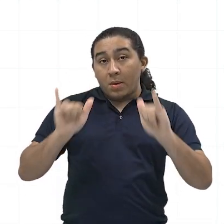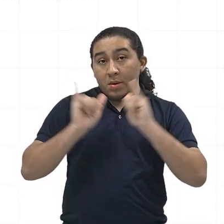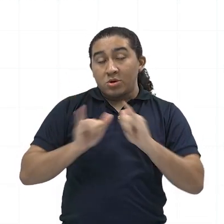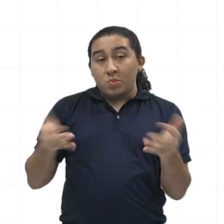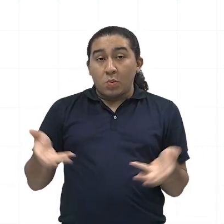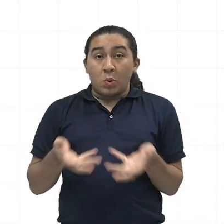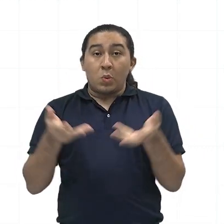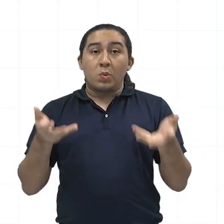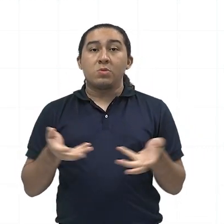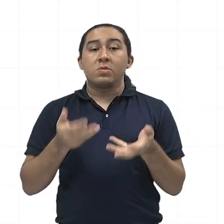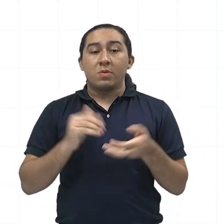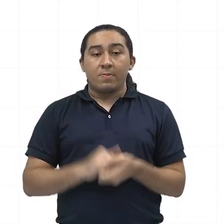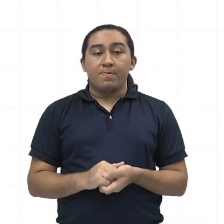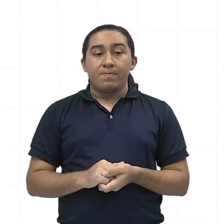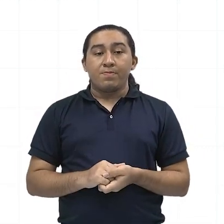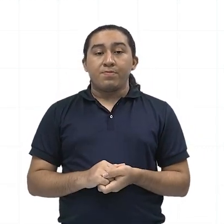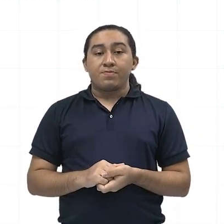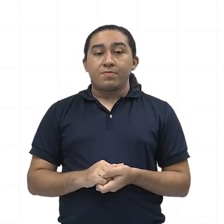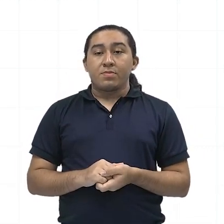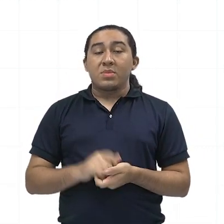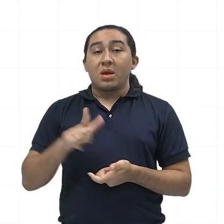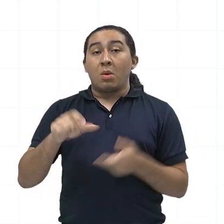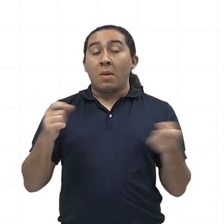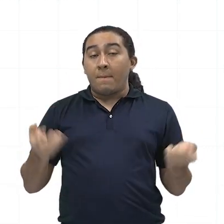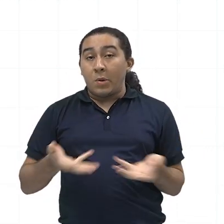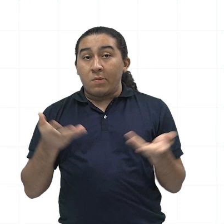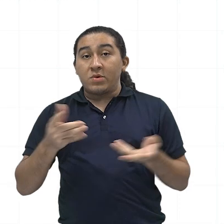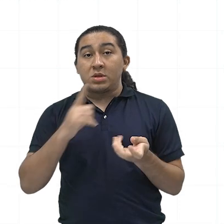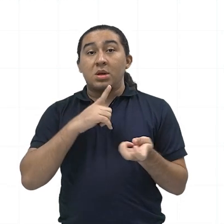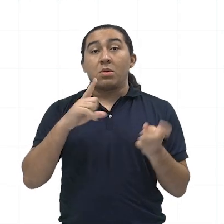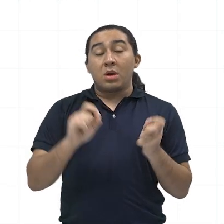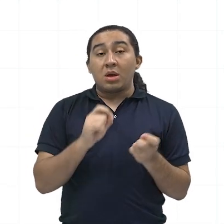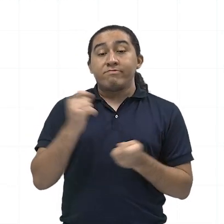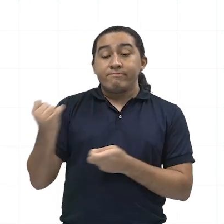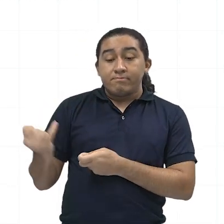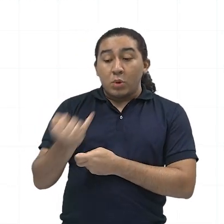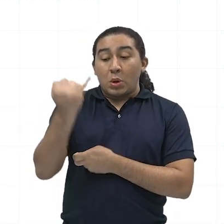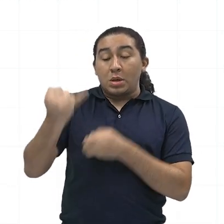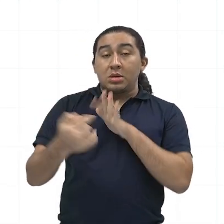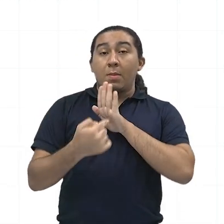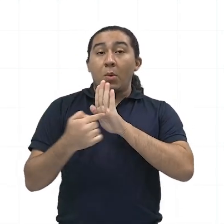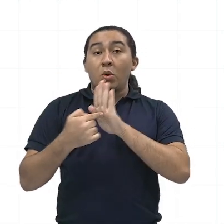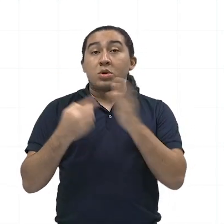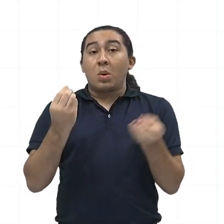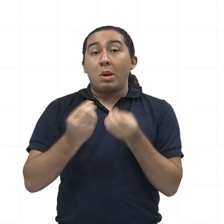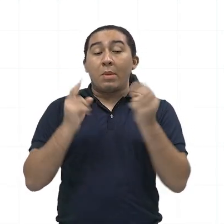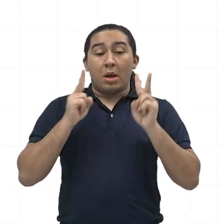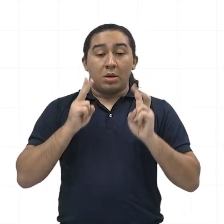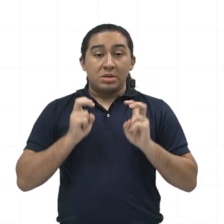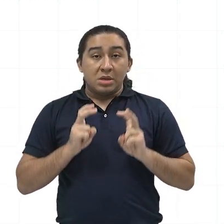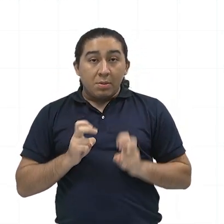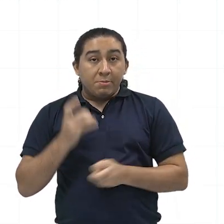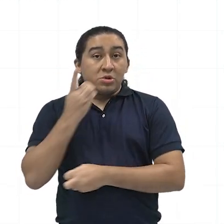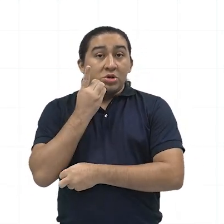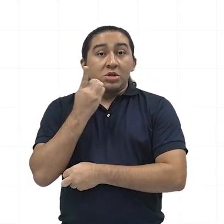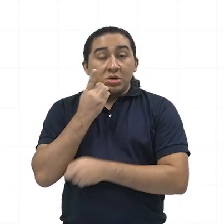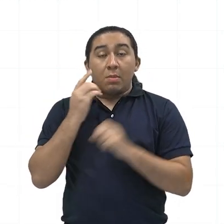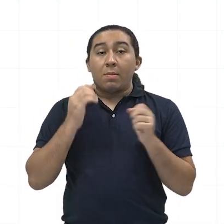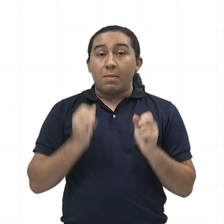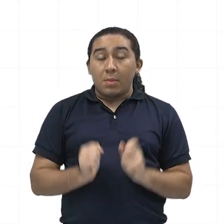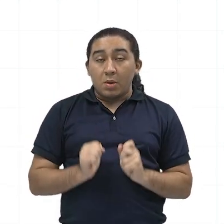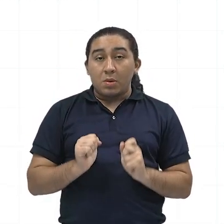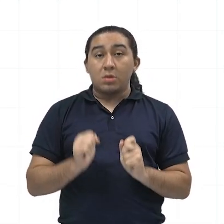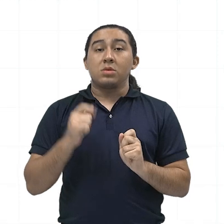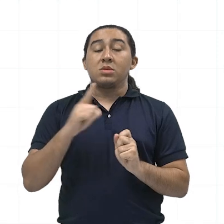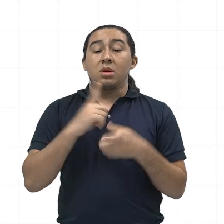Lilás e é promovida para dar visibilidade à importância dos exames de rotina que podem